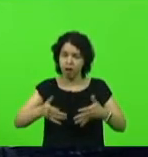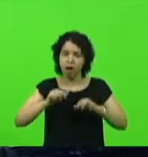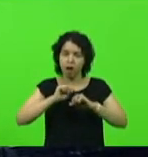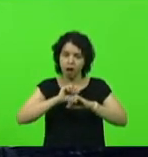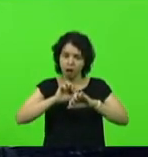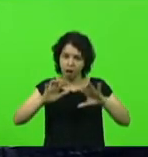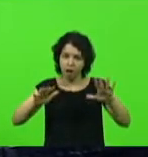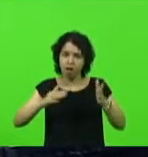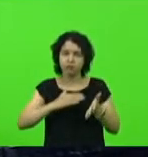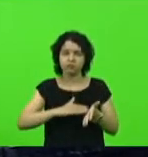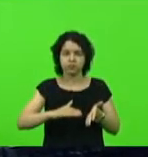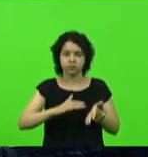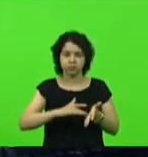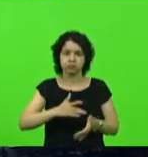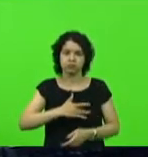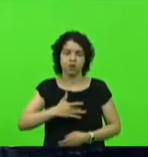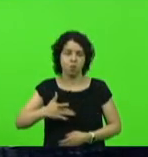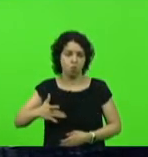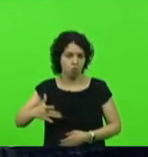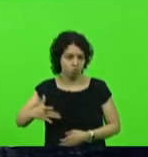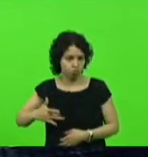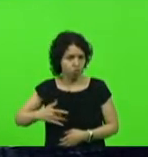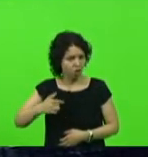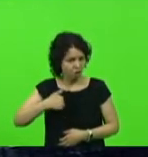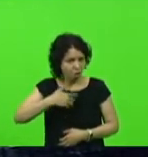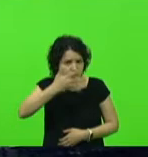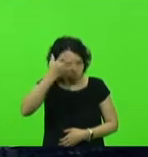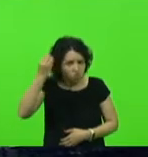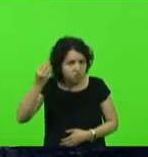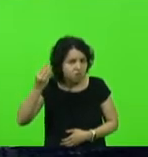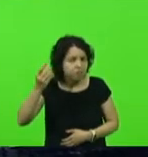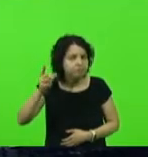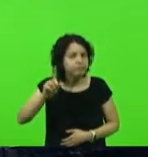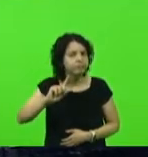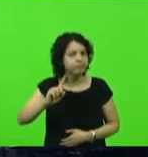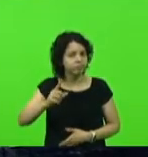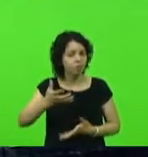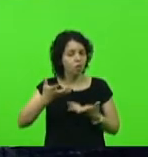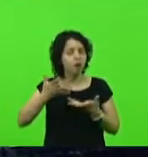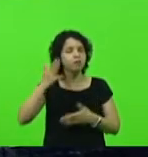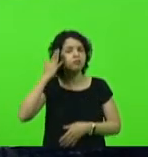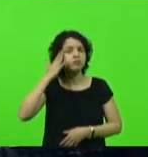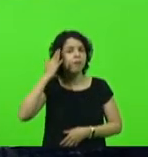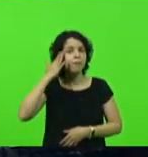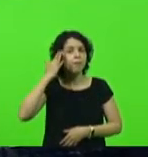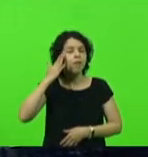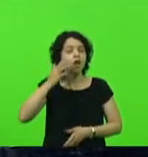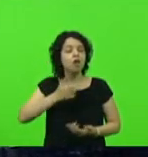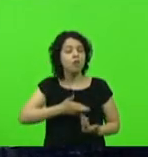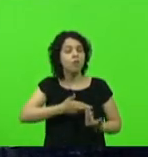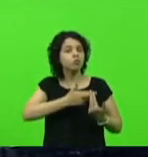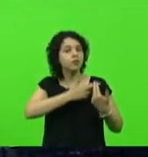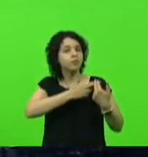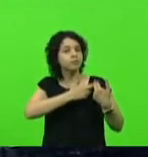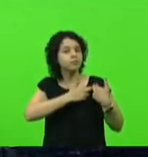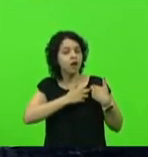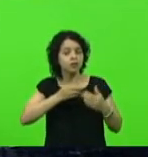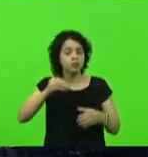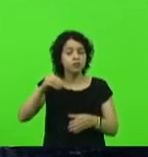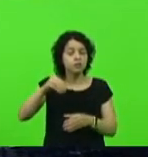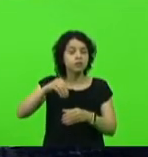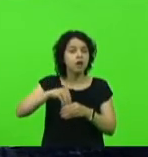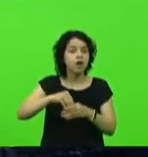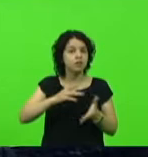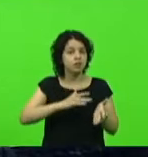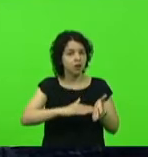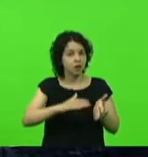quem apura o caso. Eu não vou esquecer. Eu quero saber das responsabilidades internas na Secretaria de